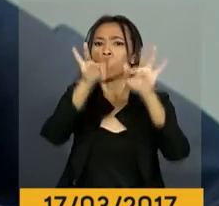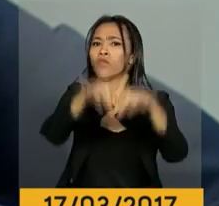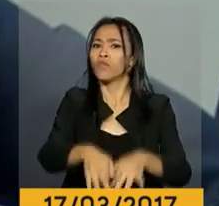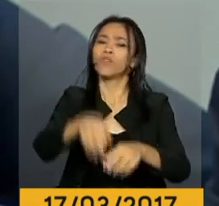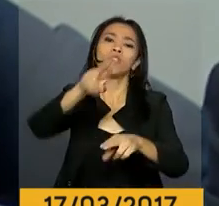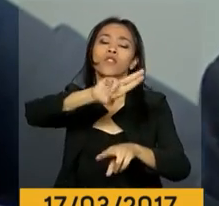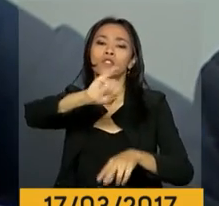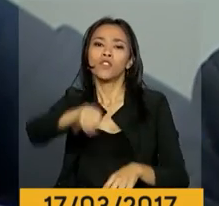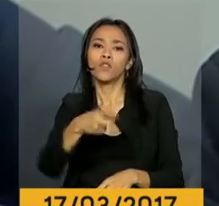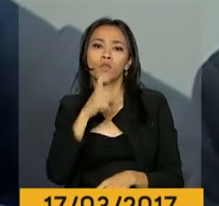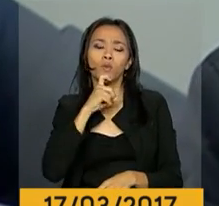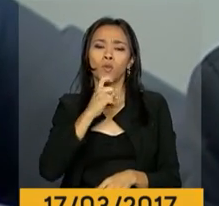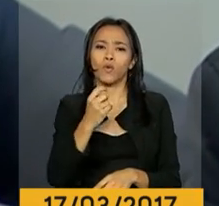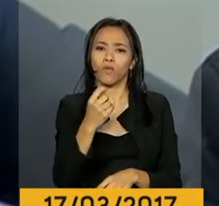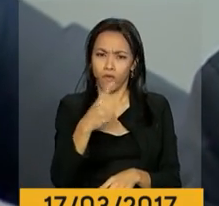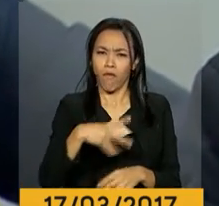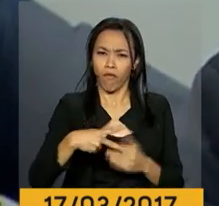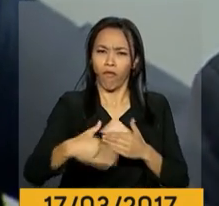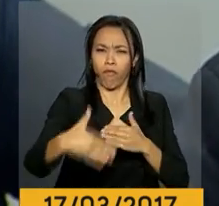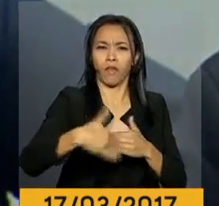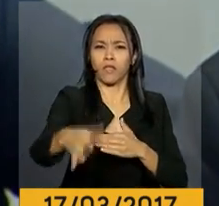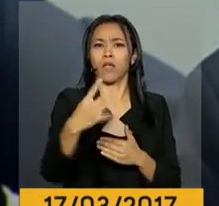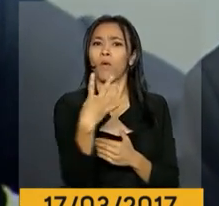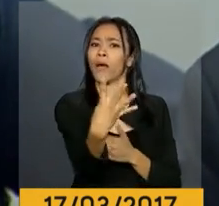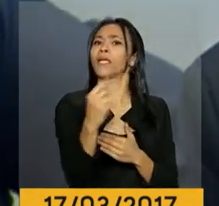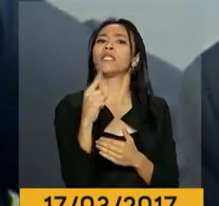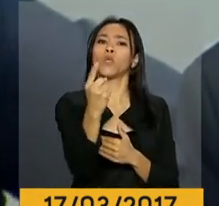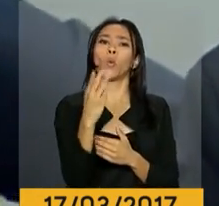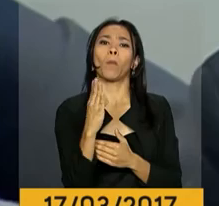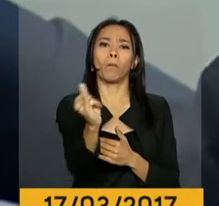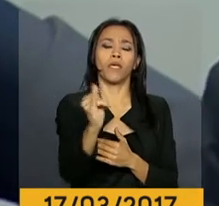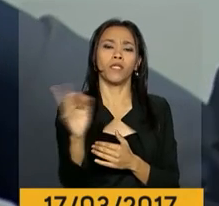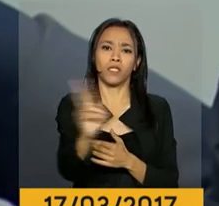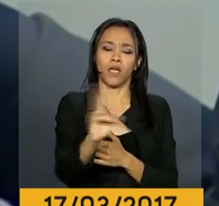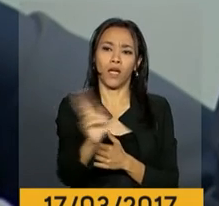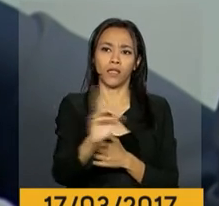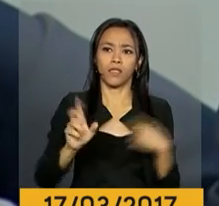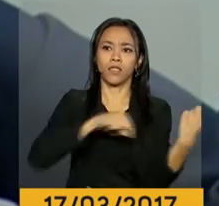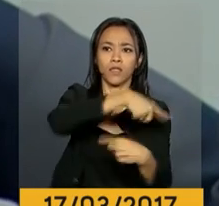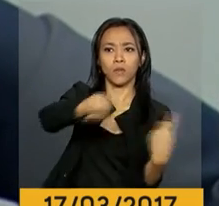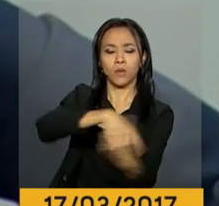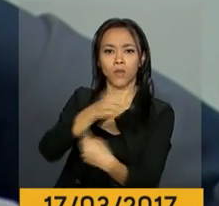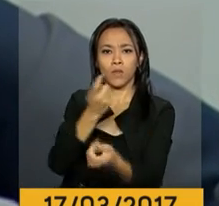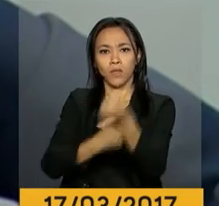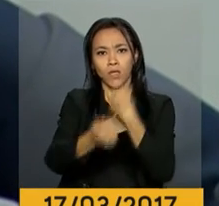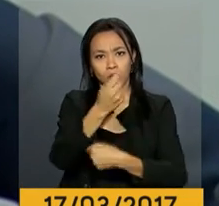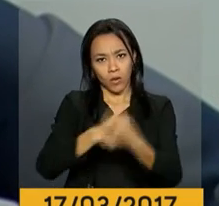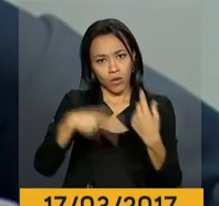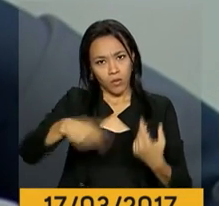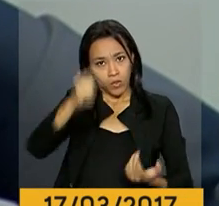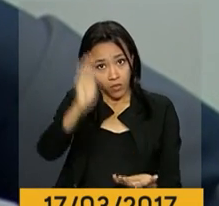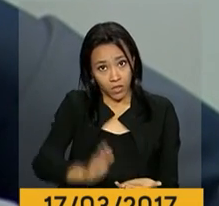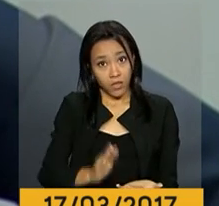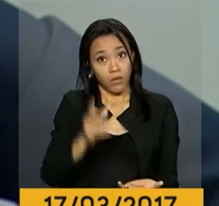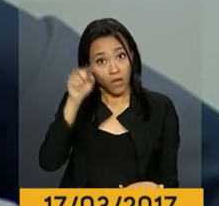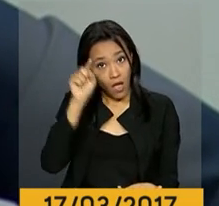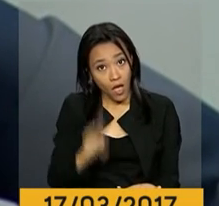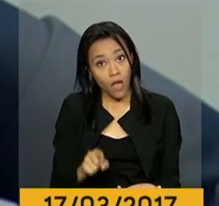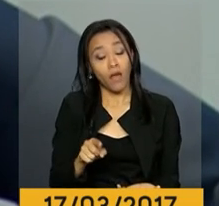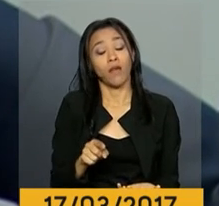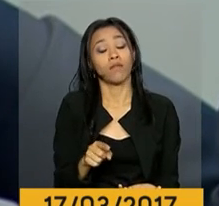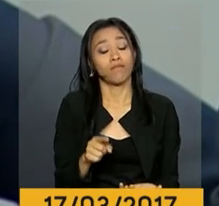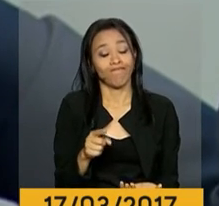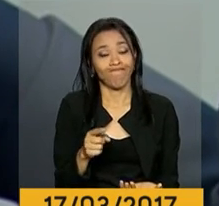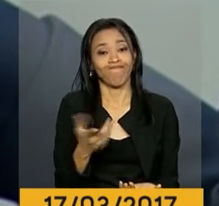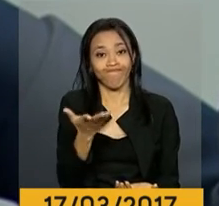serão 41 bilhões de reais que estarão circulando na economia brasileira. Este é um tópico